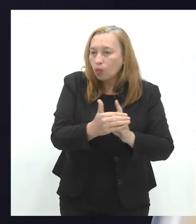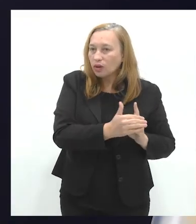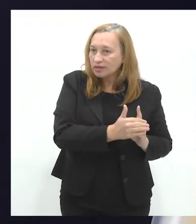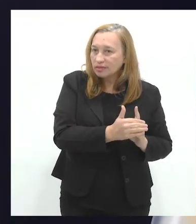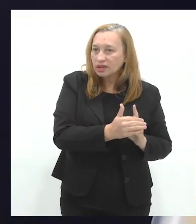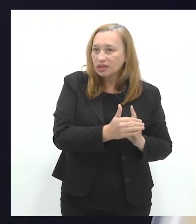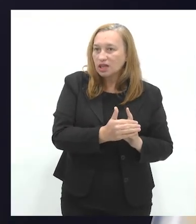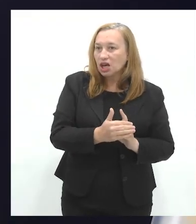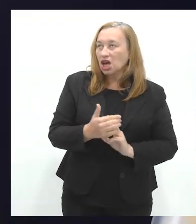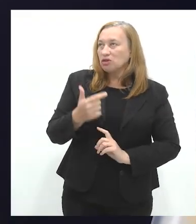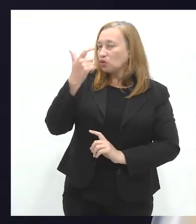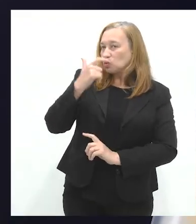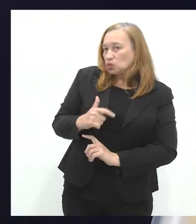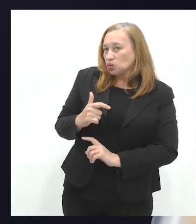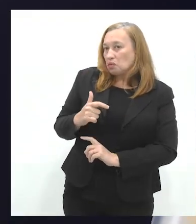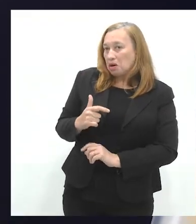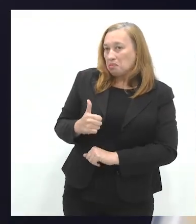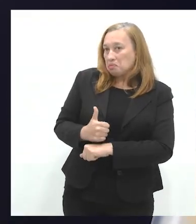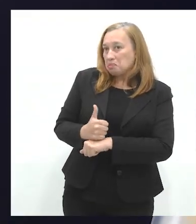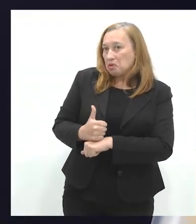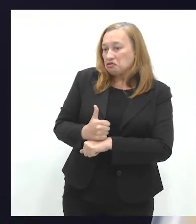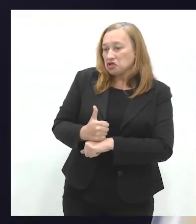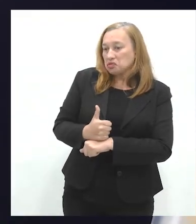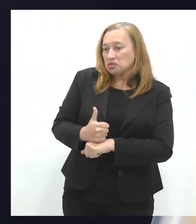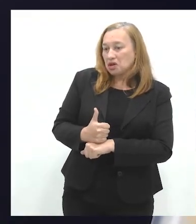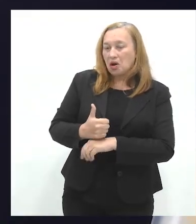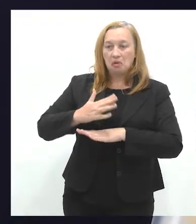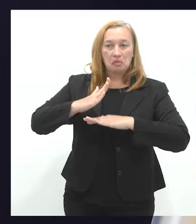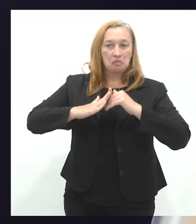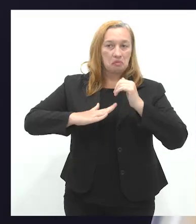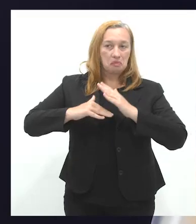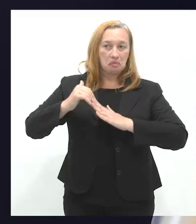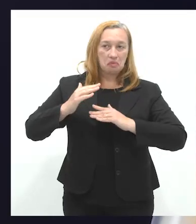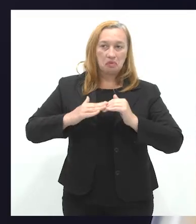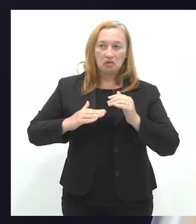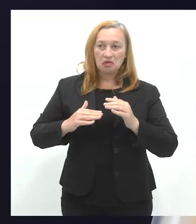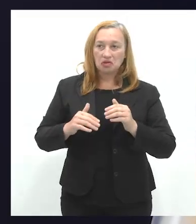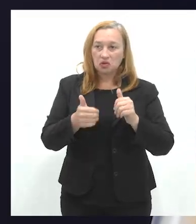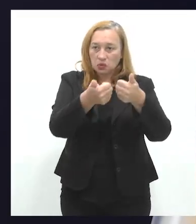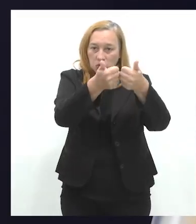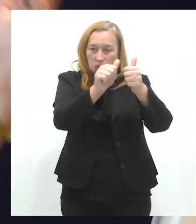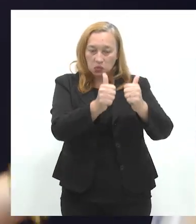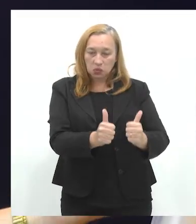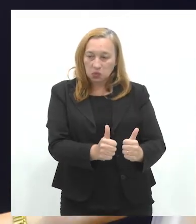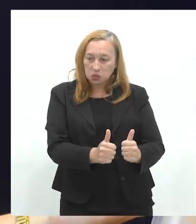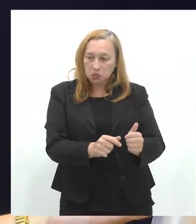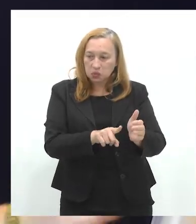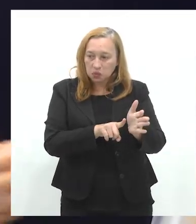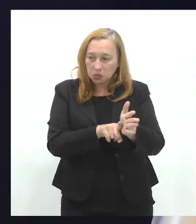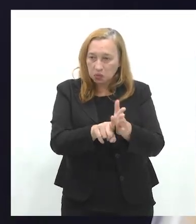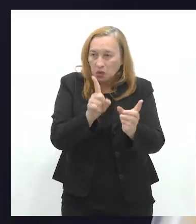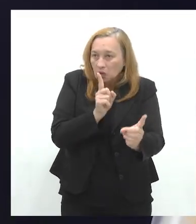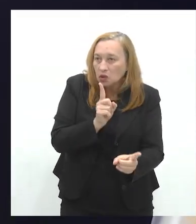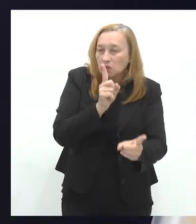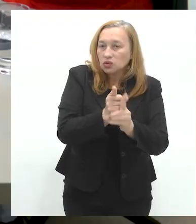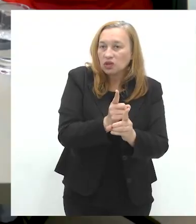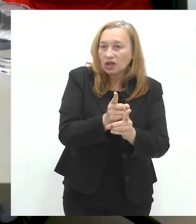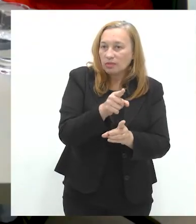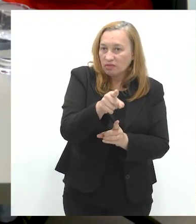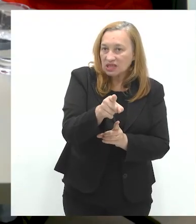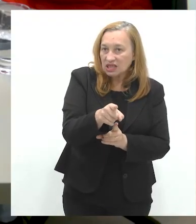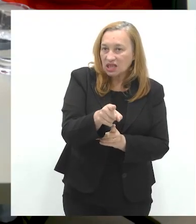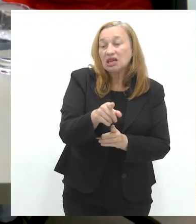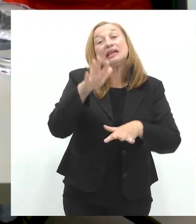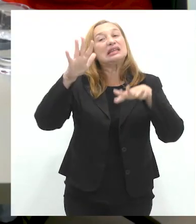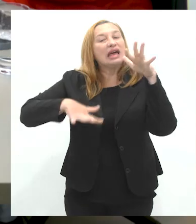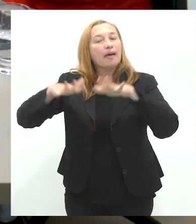o acolhimento. Aí eu não sou uma profissional que Faz o já diagnóstico? chega falando. Já chega